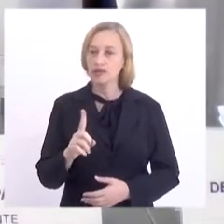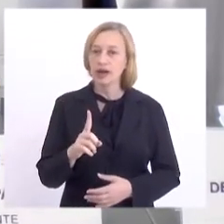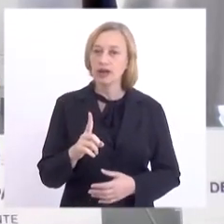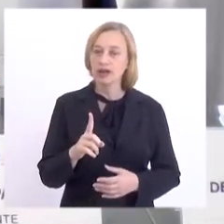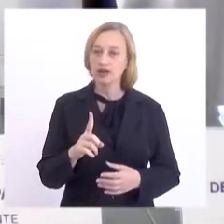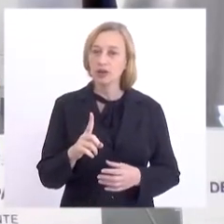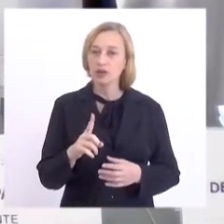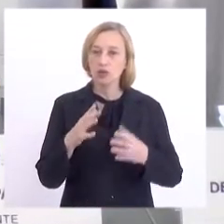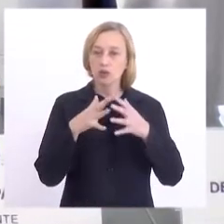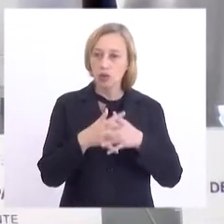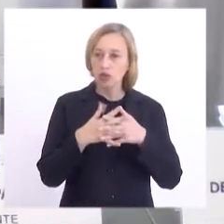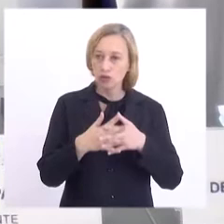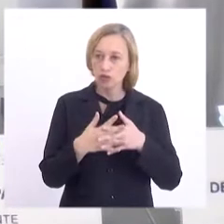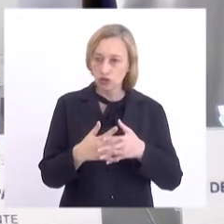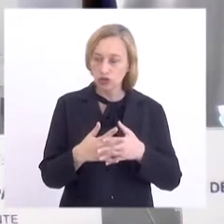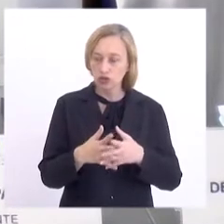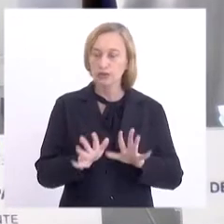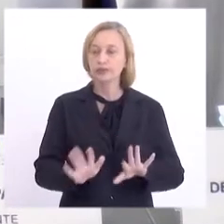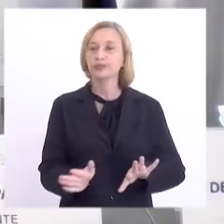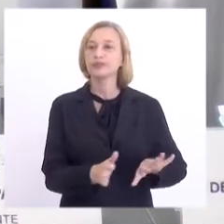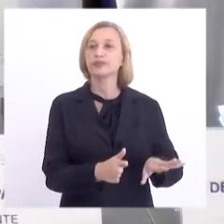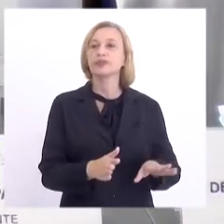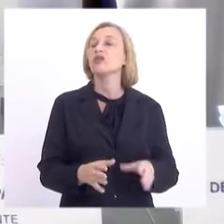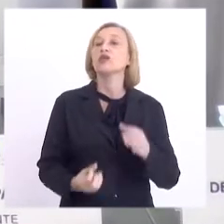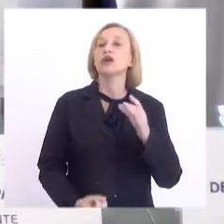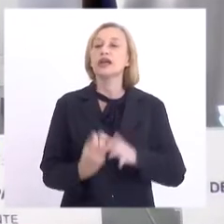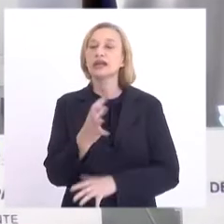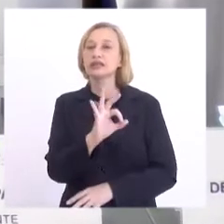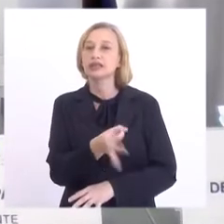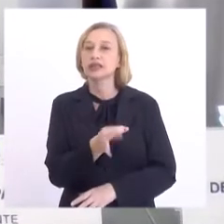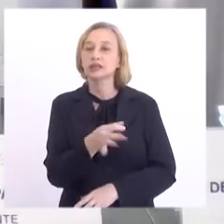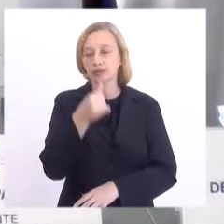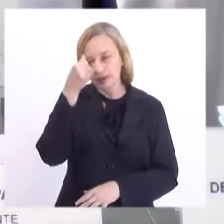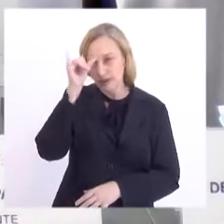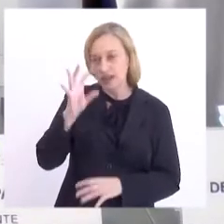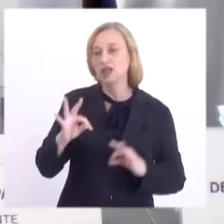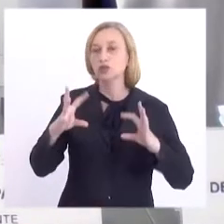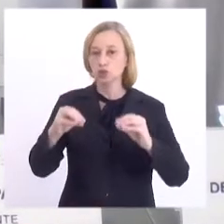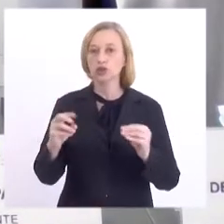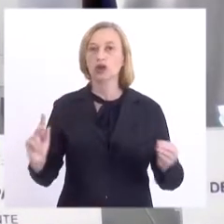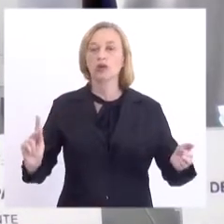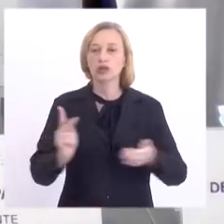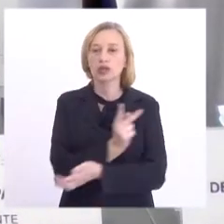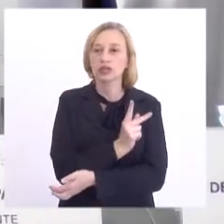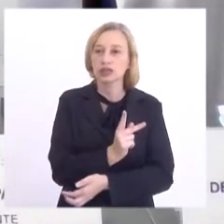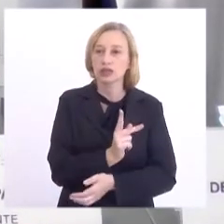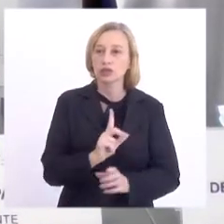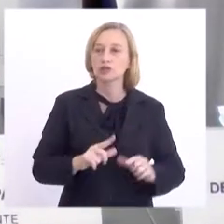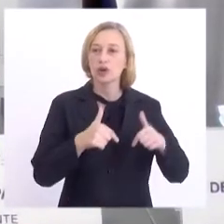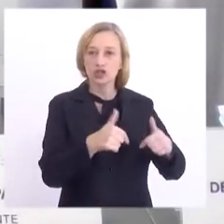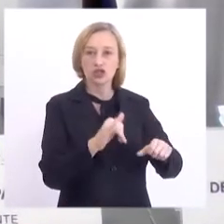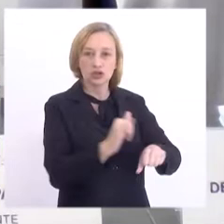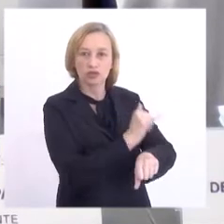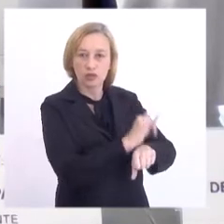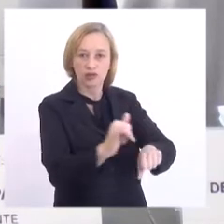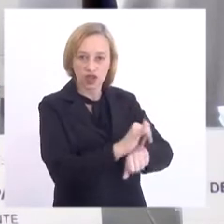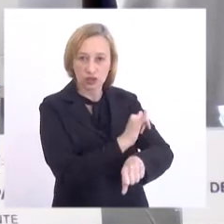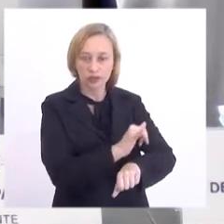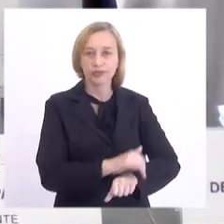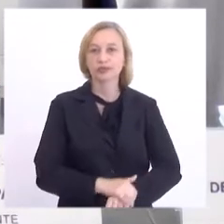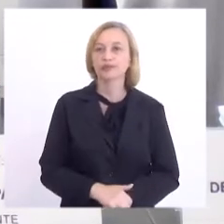linguagem foi criada exatamente para evitar tudo que aconteceu na operação lava-jato